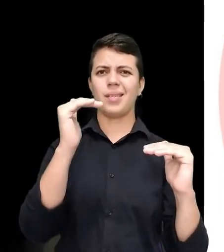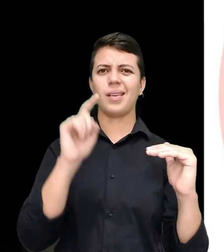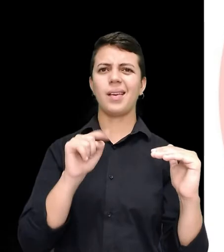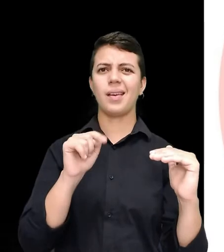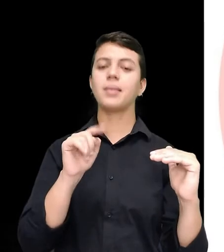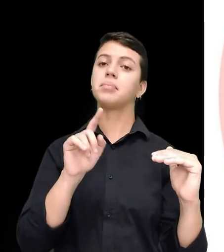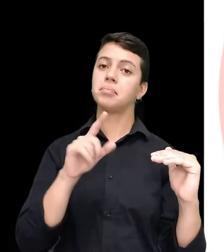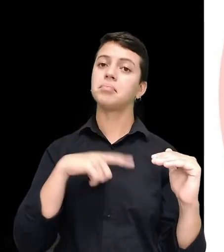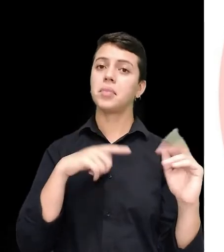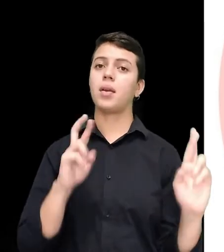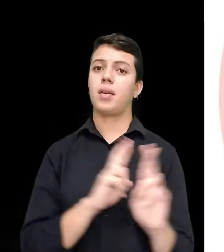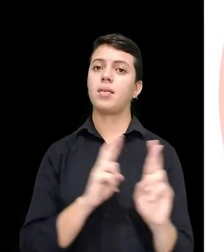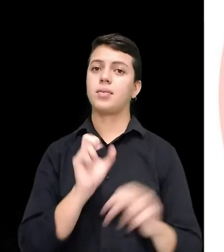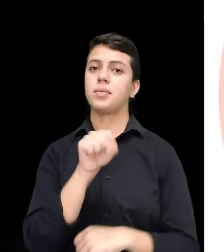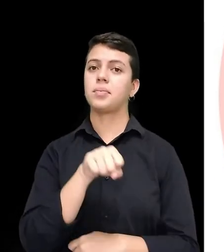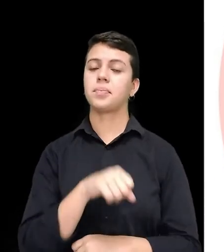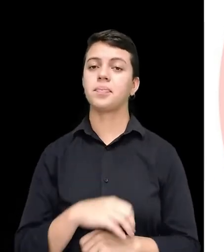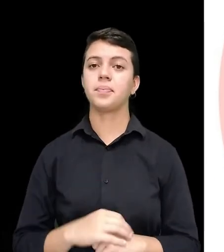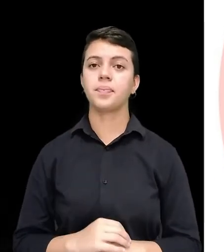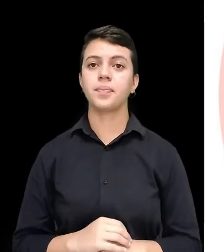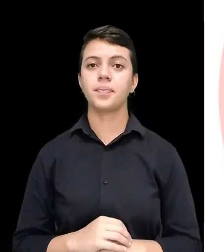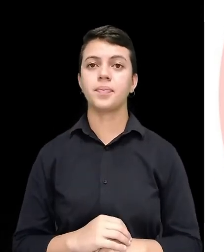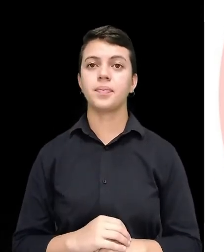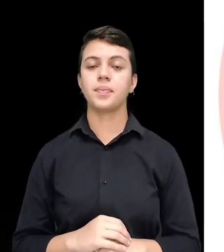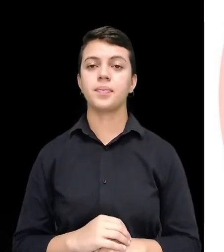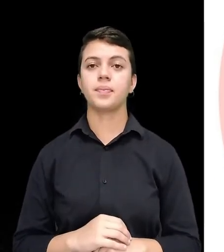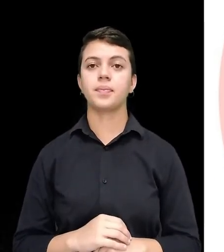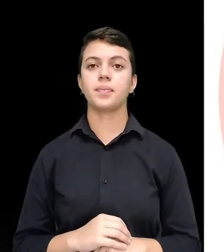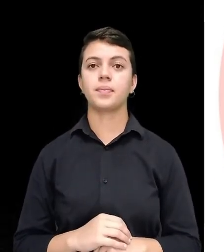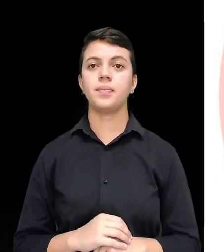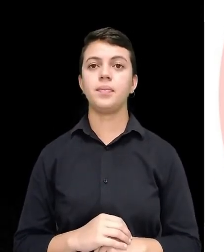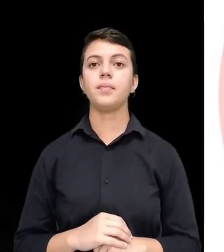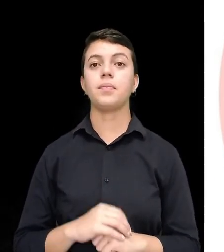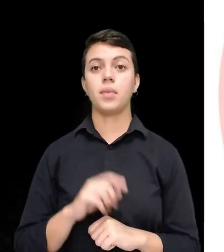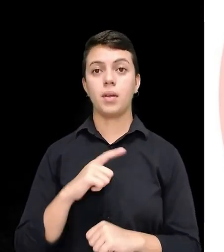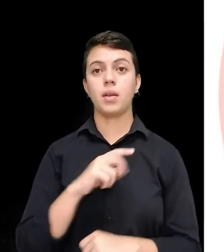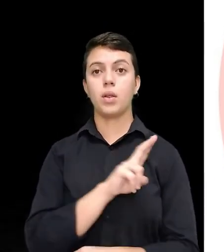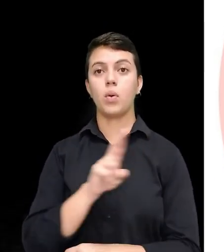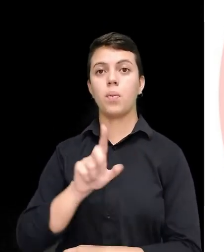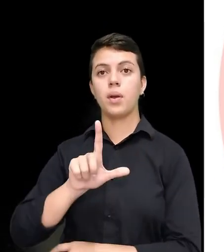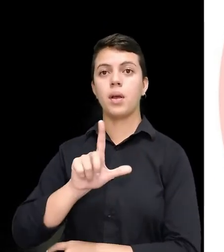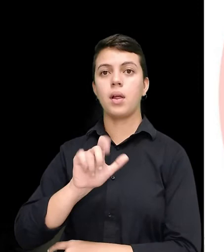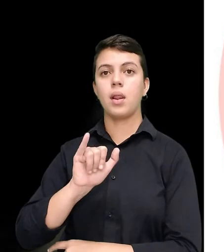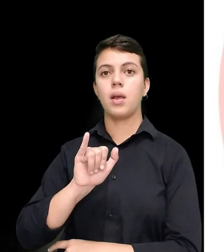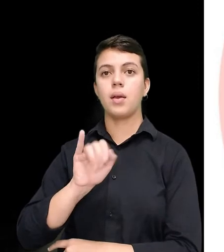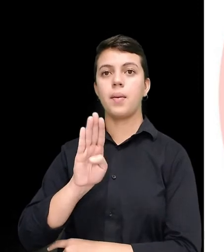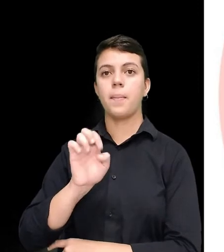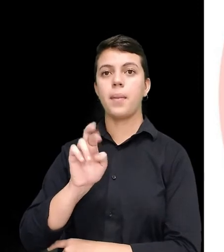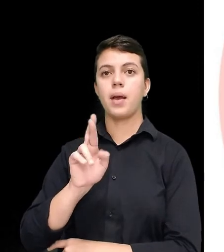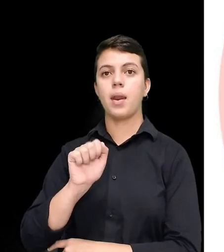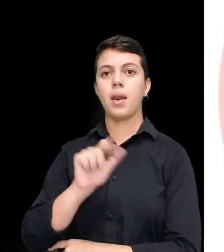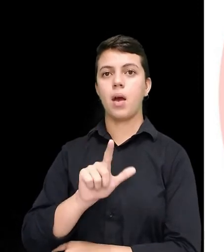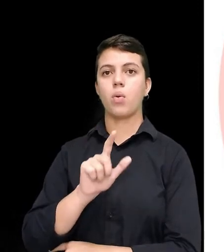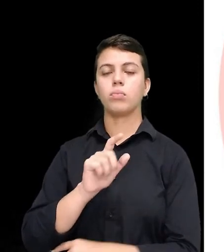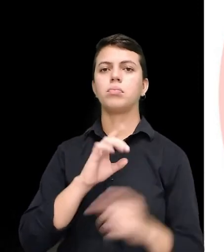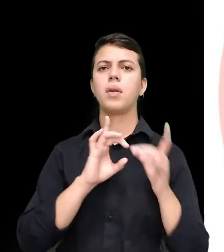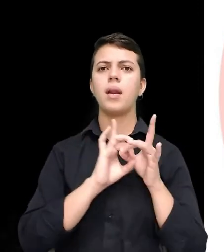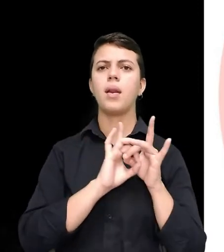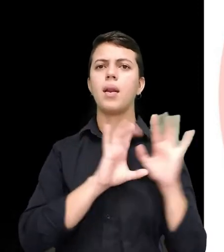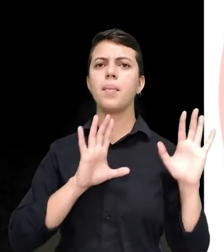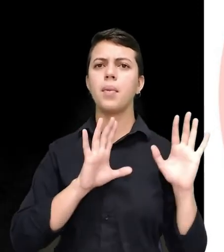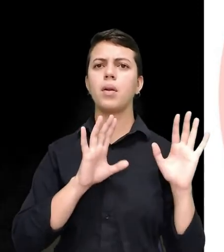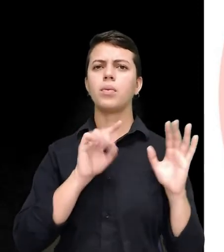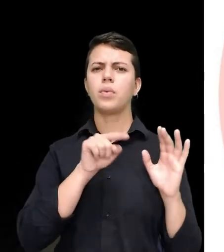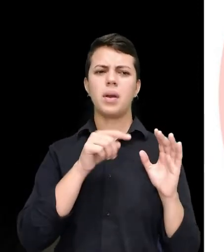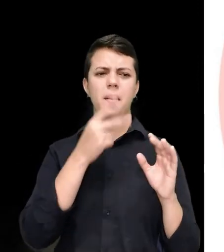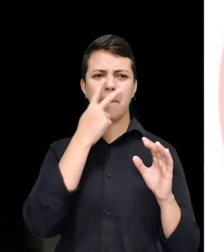processo. E mesmo com esse nome liberal, não tem um sentido aí